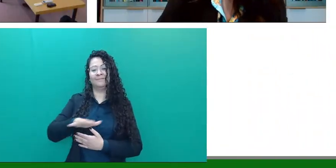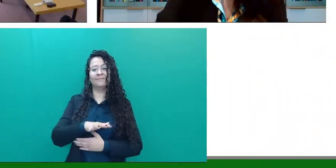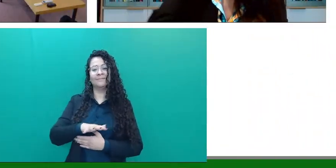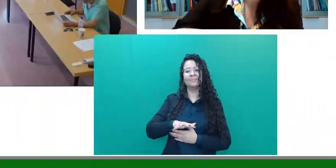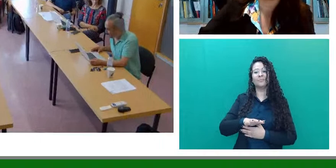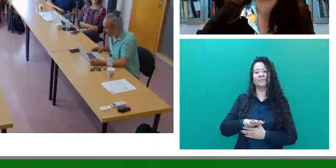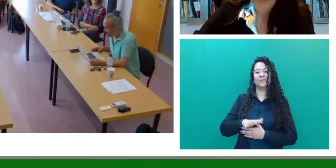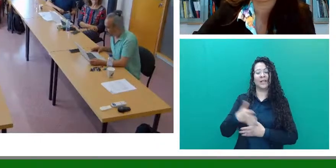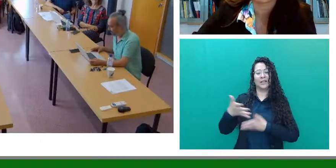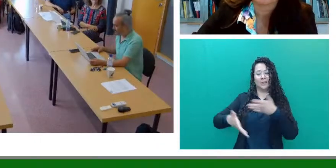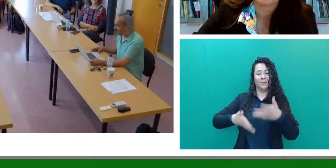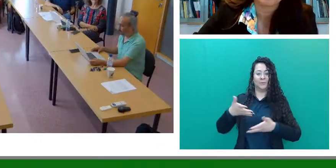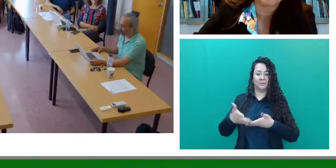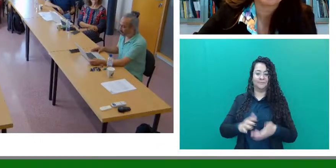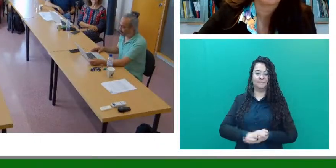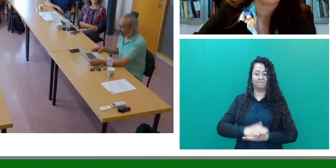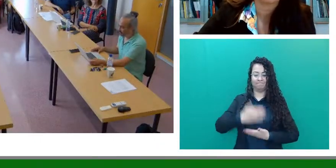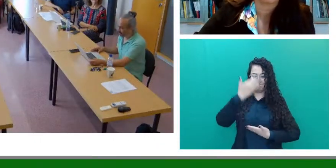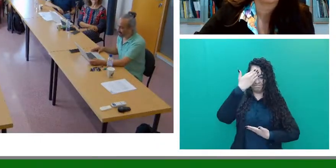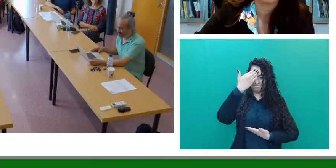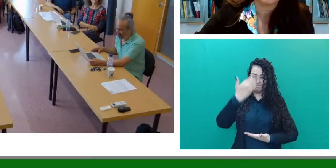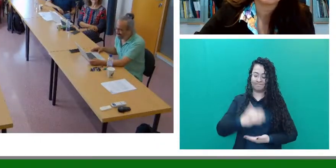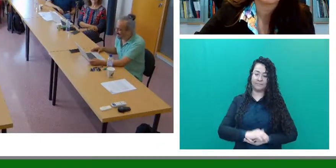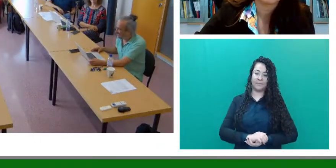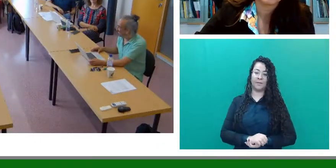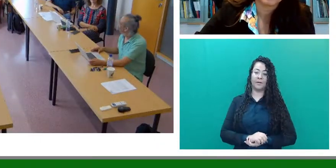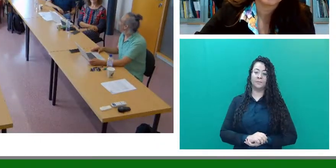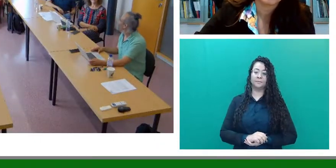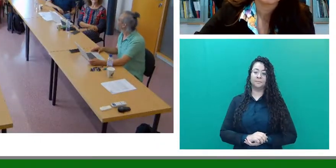Obrigado, Anabela. E bom, para fechar,